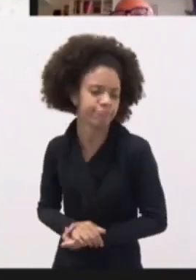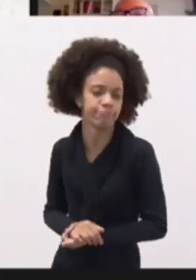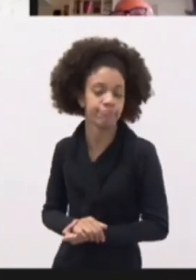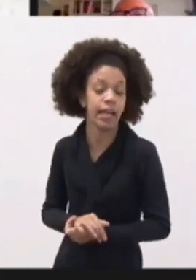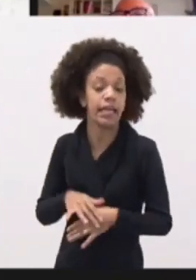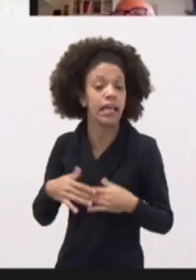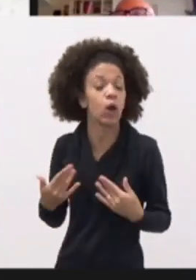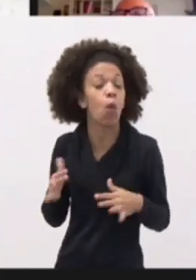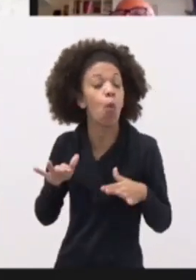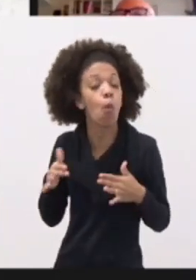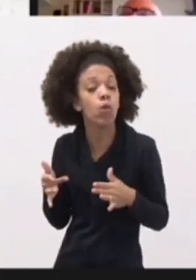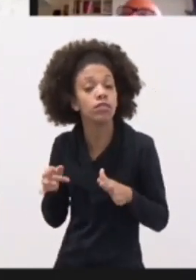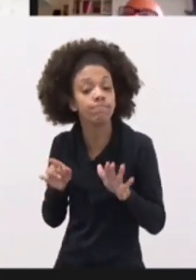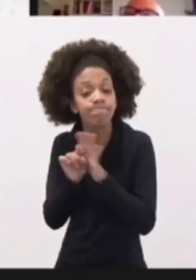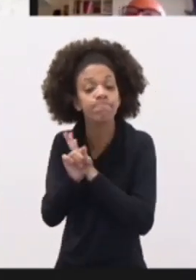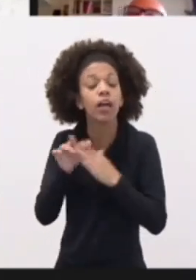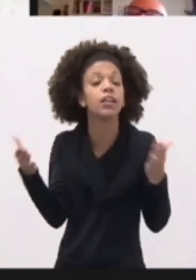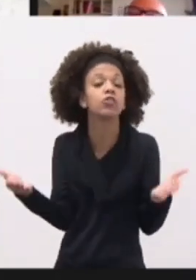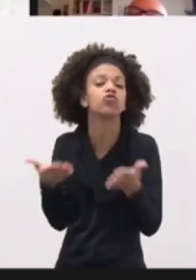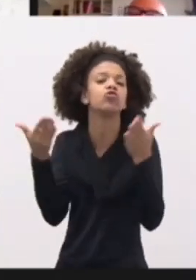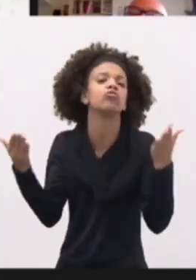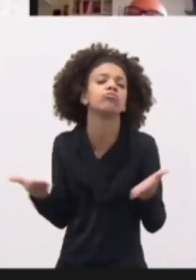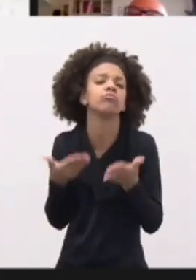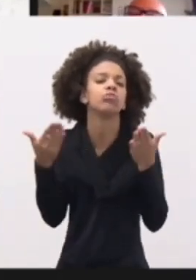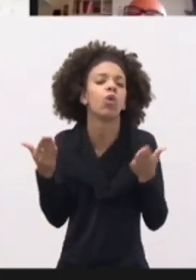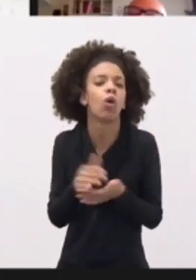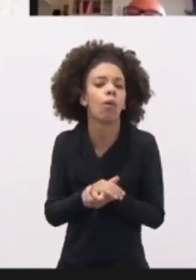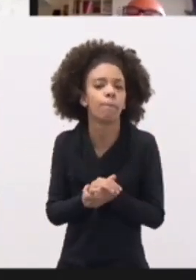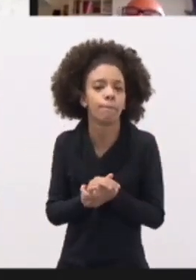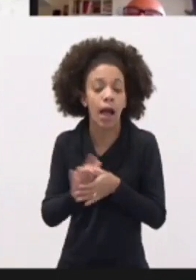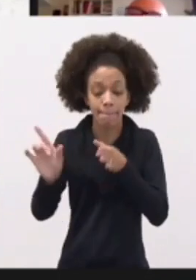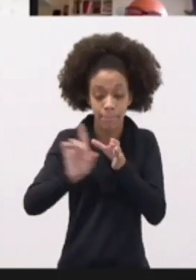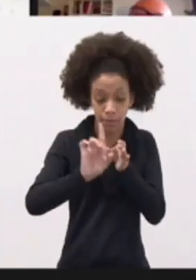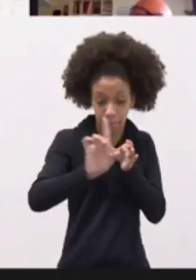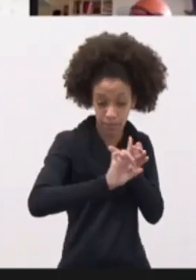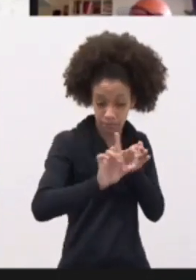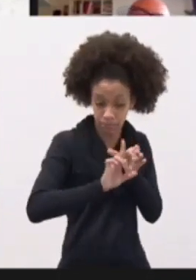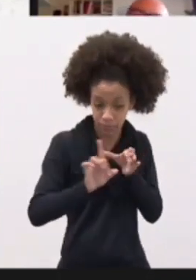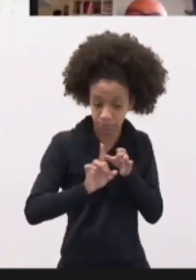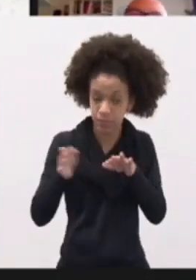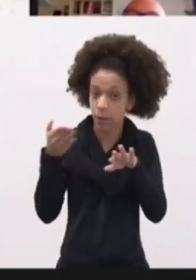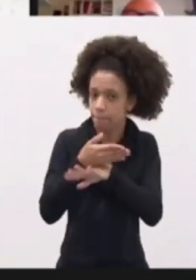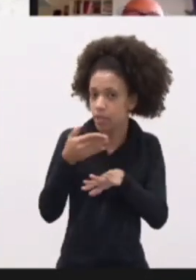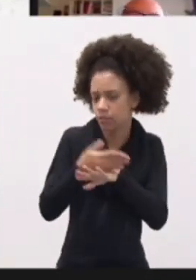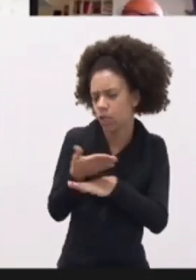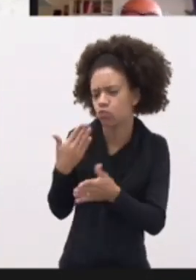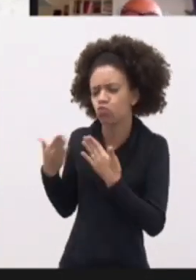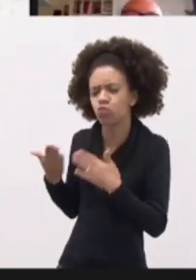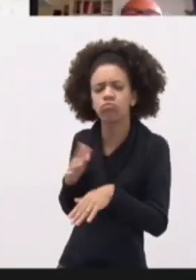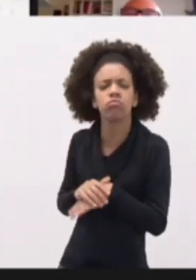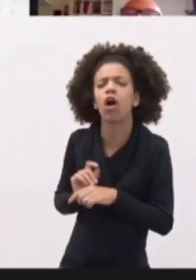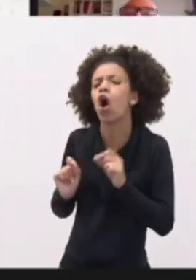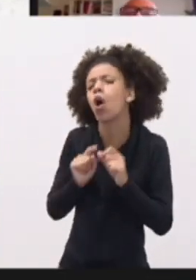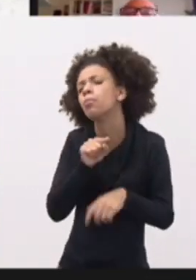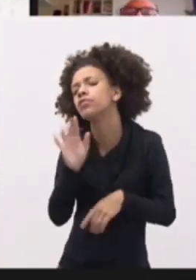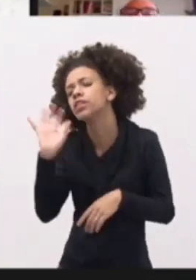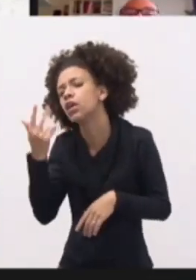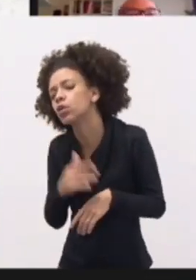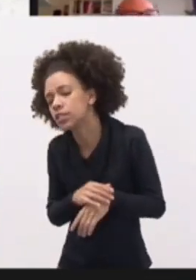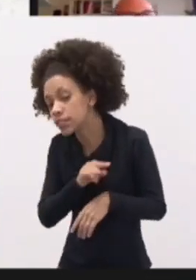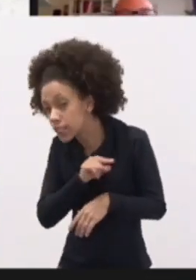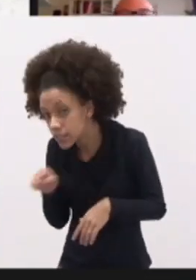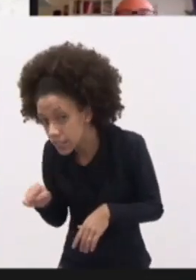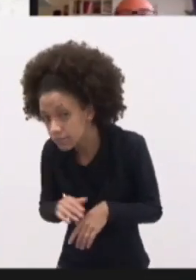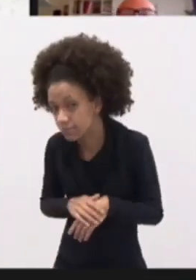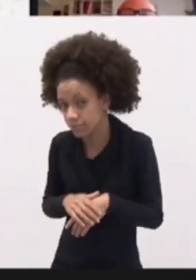Quando ele fez essa pergunta, ele estimulou os alunos dele a participar de uma espécie de chat, como vocês estão fazendo aí, né? Onde eu estou insistindo